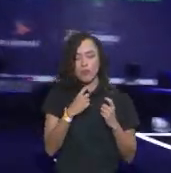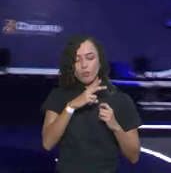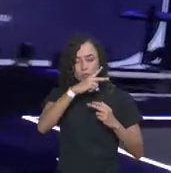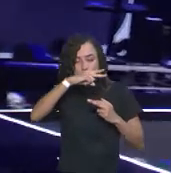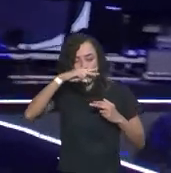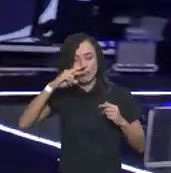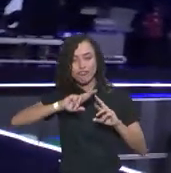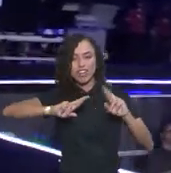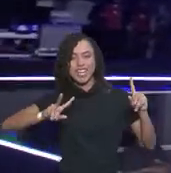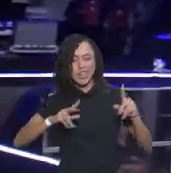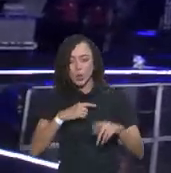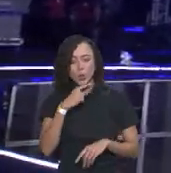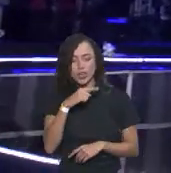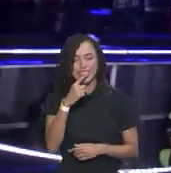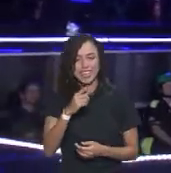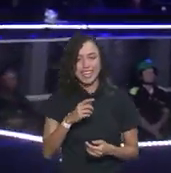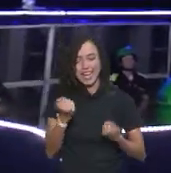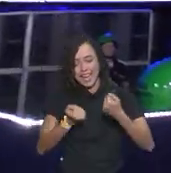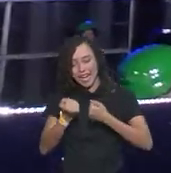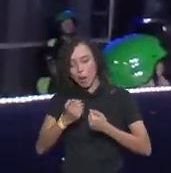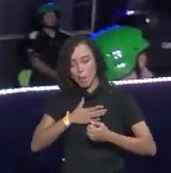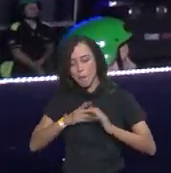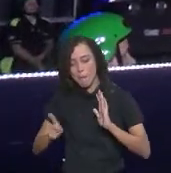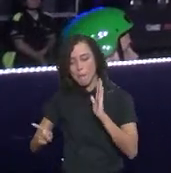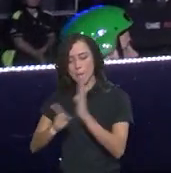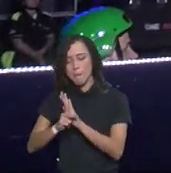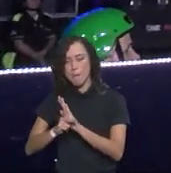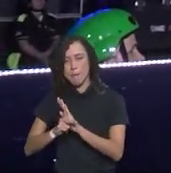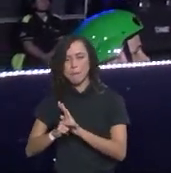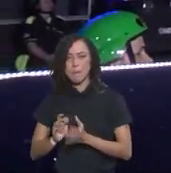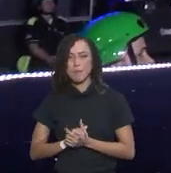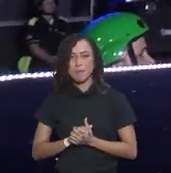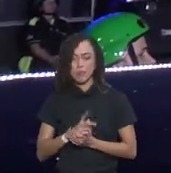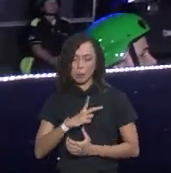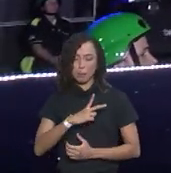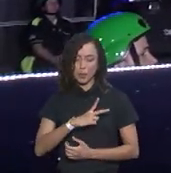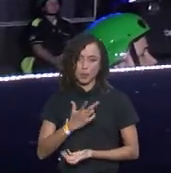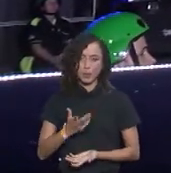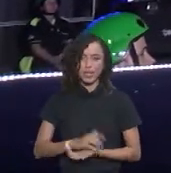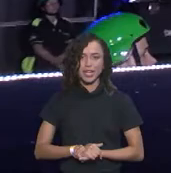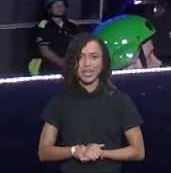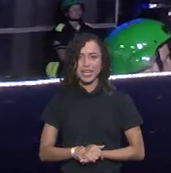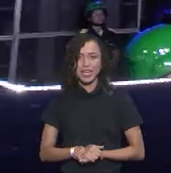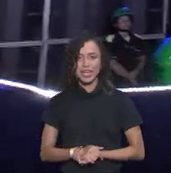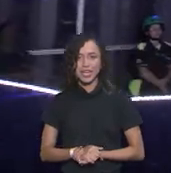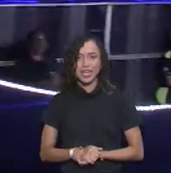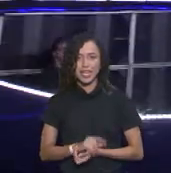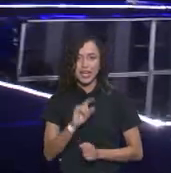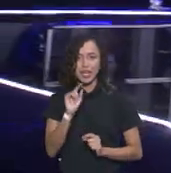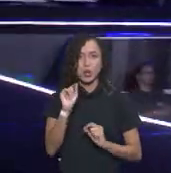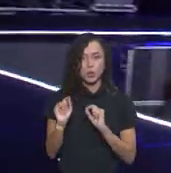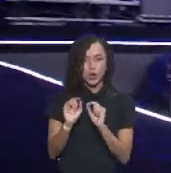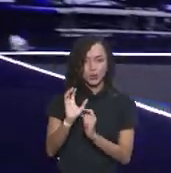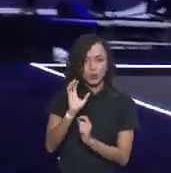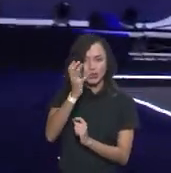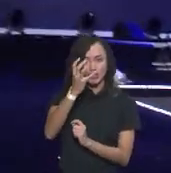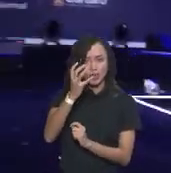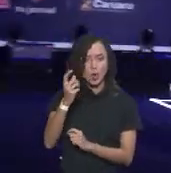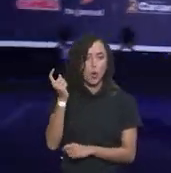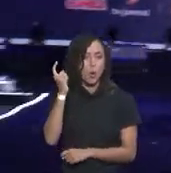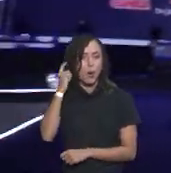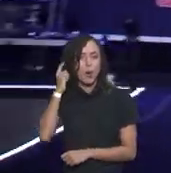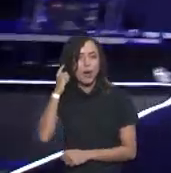do olfato e depois eu perdi o ouvido absoluto absoluto que eu escutar a música Saber definir direitinho